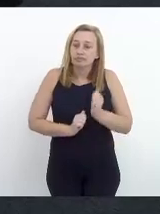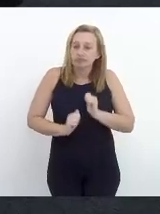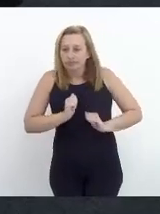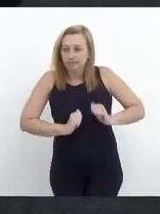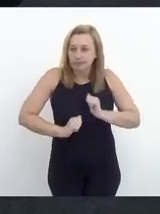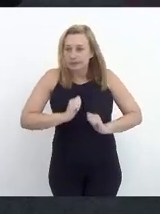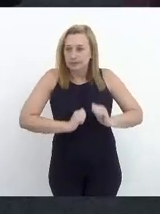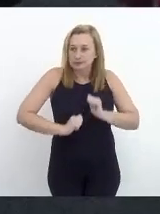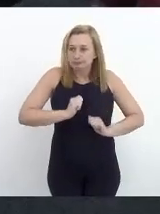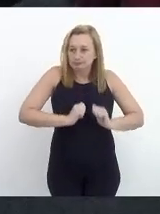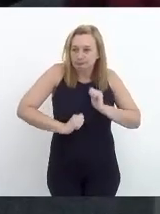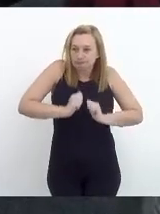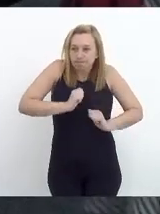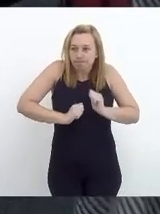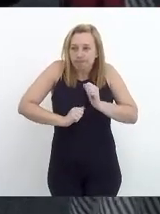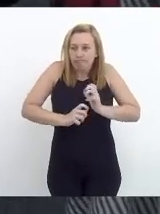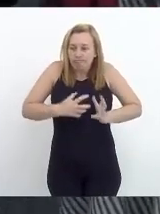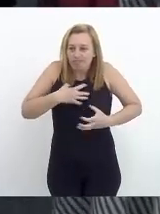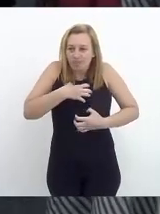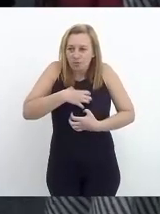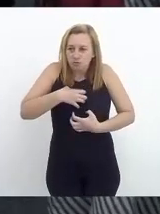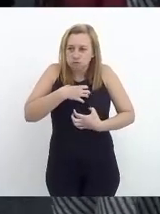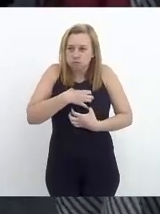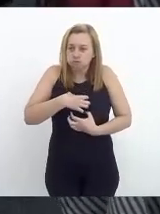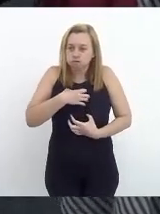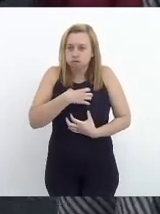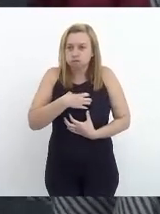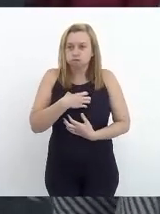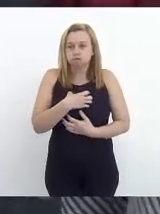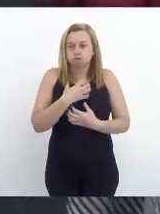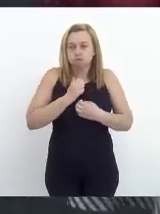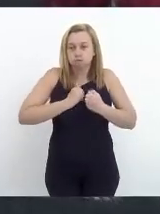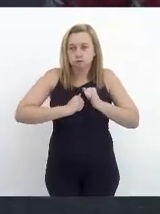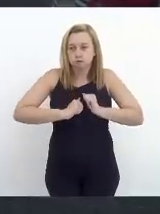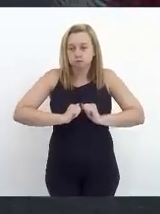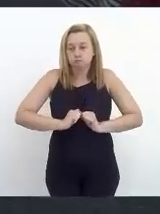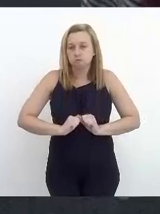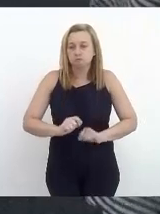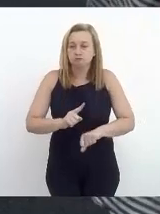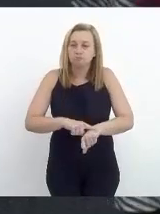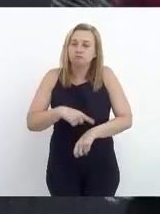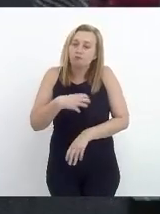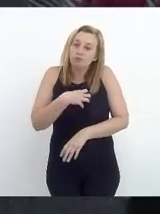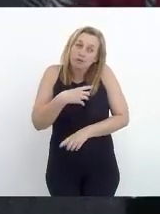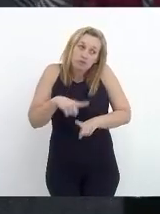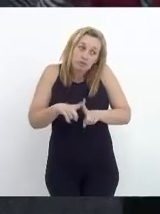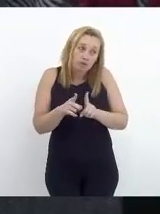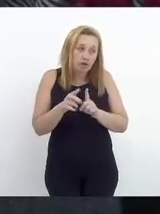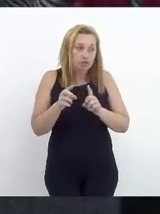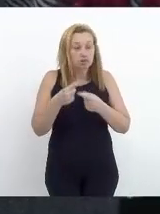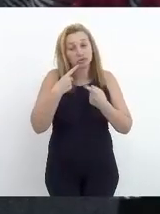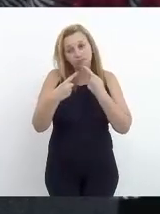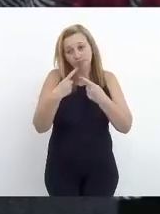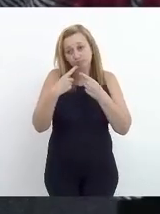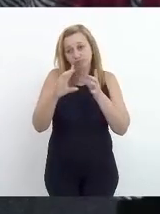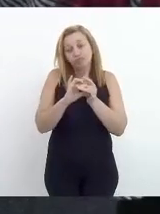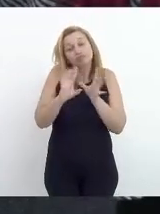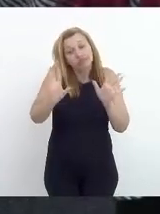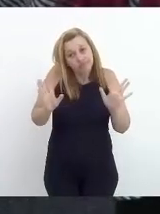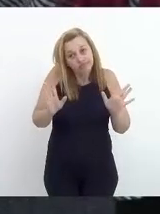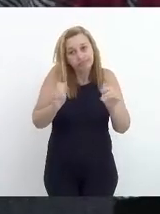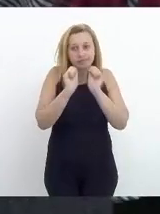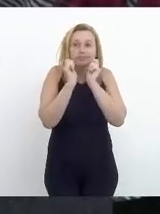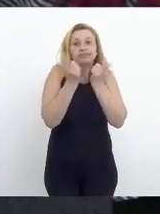ansiedade, a angústia que estão enfrentando nesse momento, mas, realmente, do ponto de vista dos debates democráticos, a